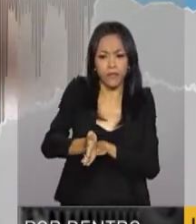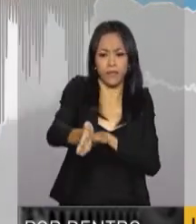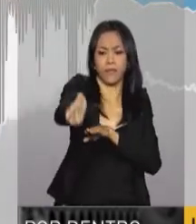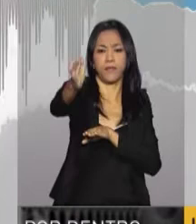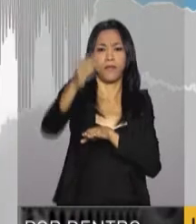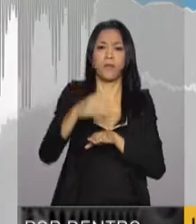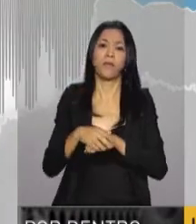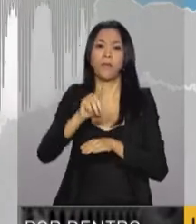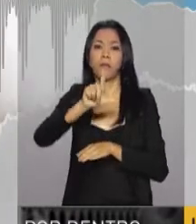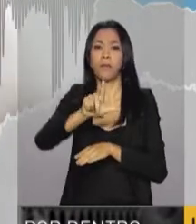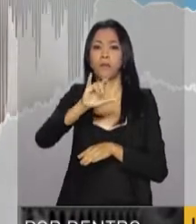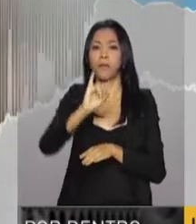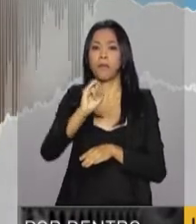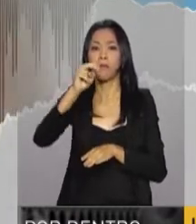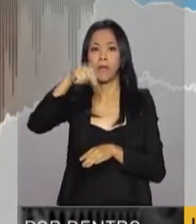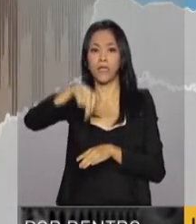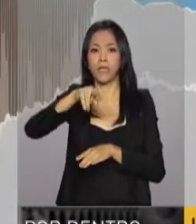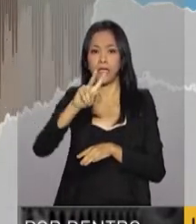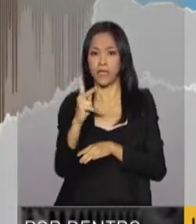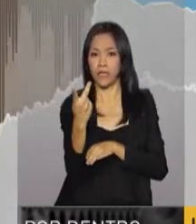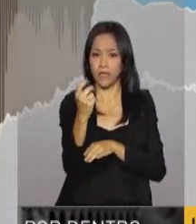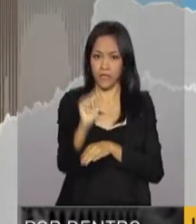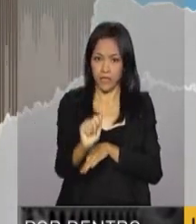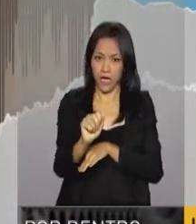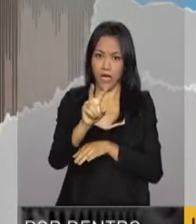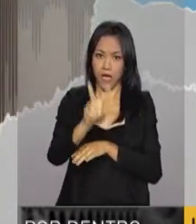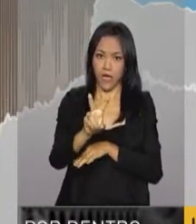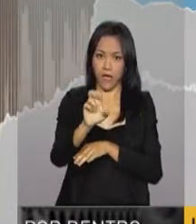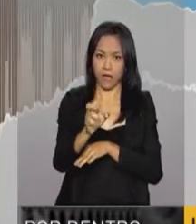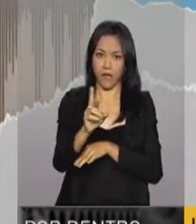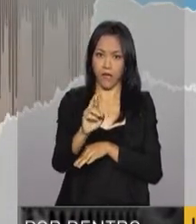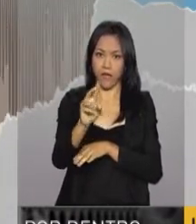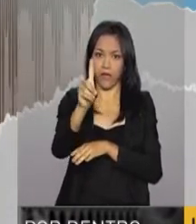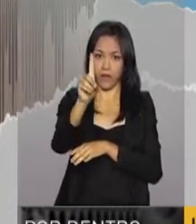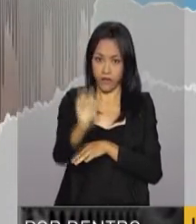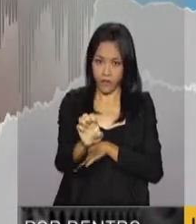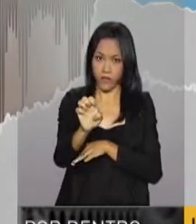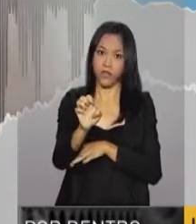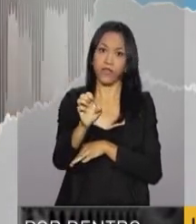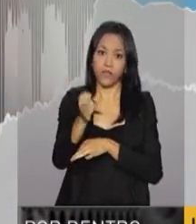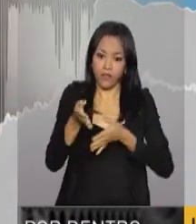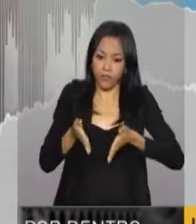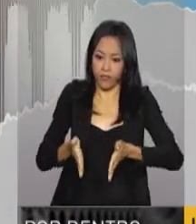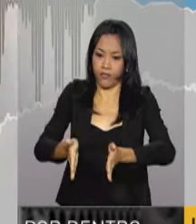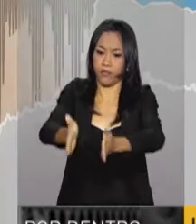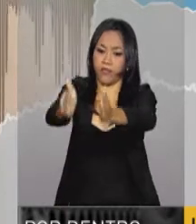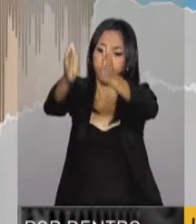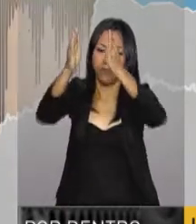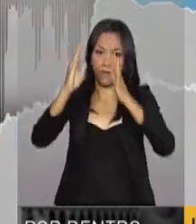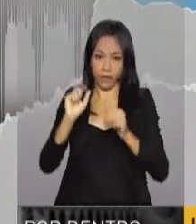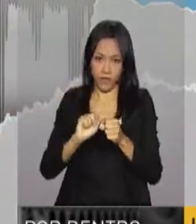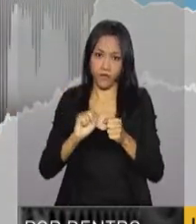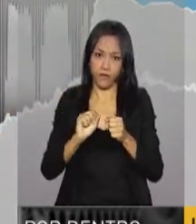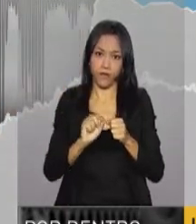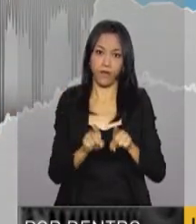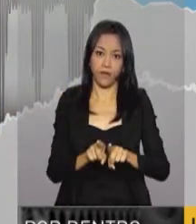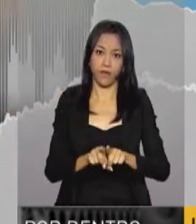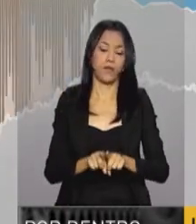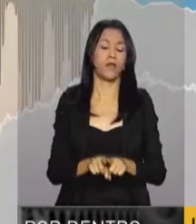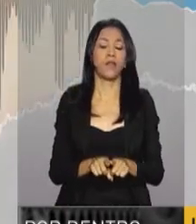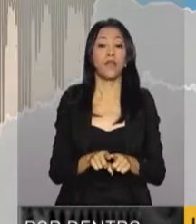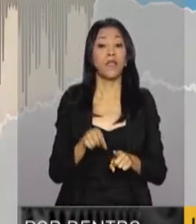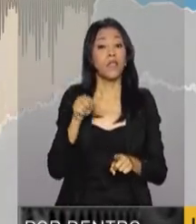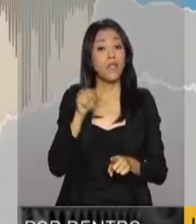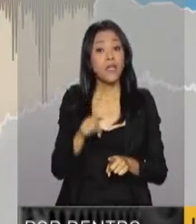que é um uma das principais é a linha de acesso para curitiba para as estradas para as rodovias da região metropolitano e esses